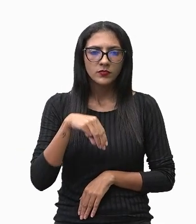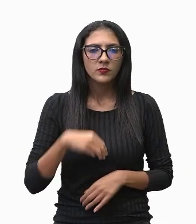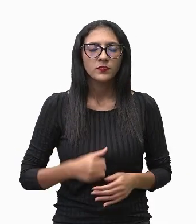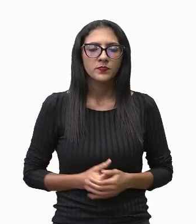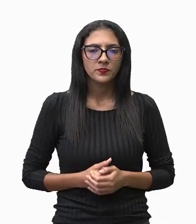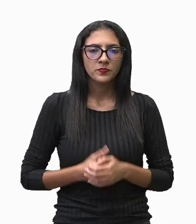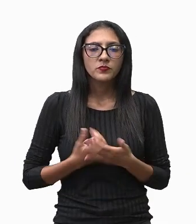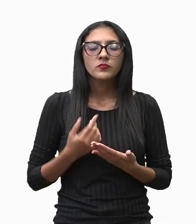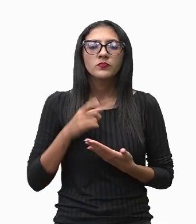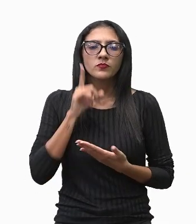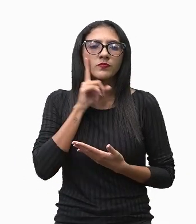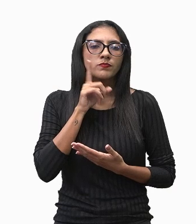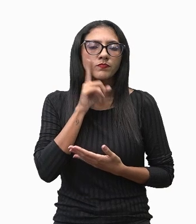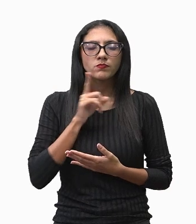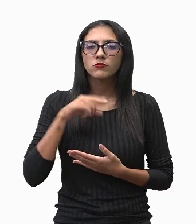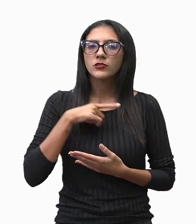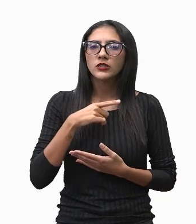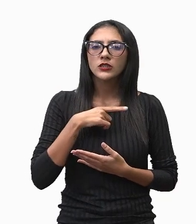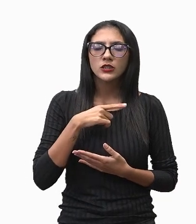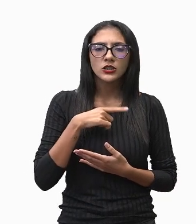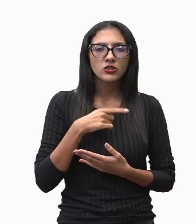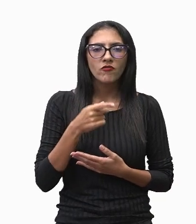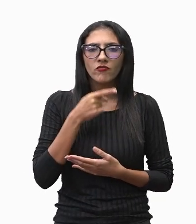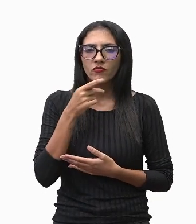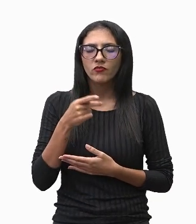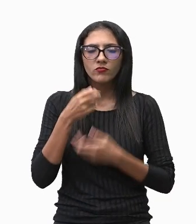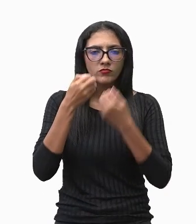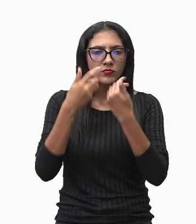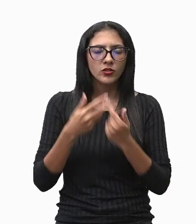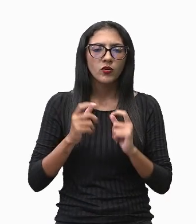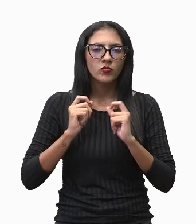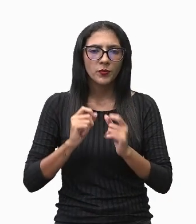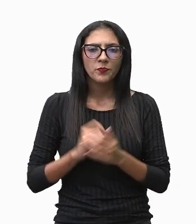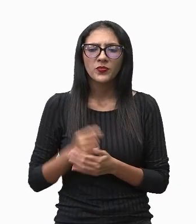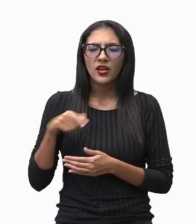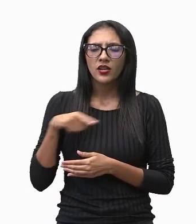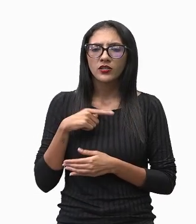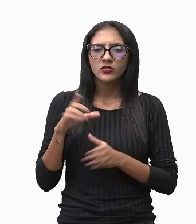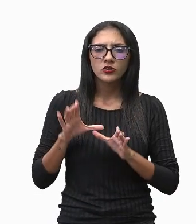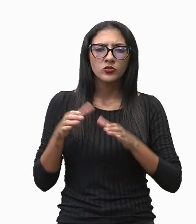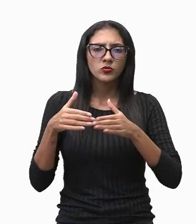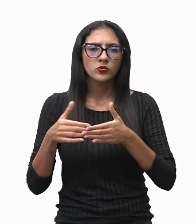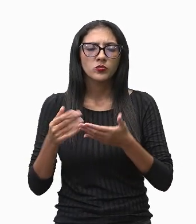Unidos, ele alegava que o regime,